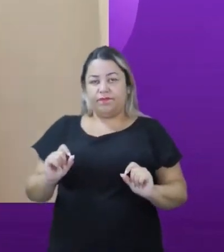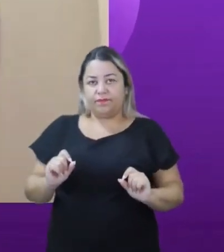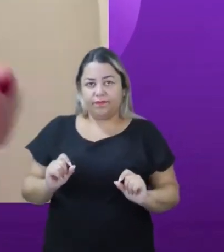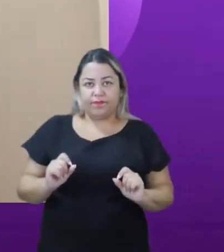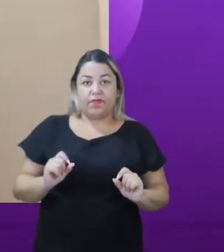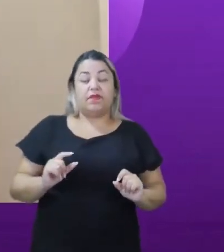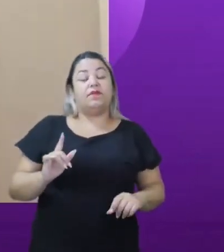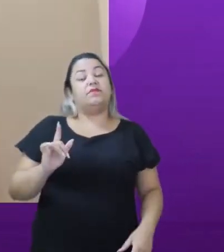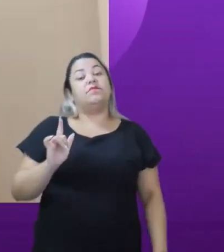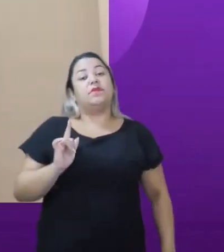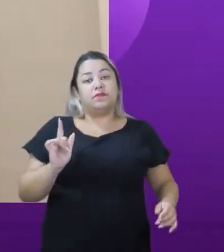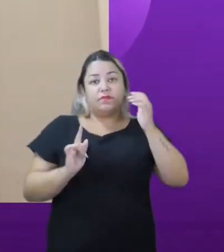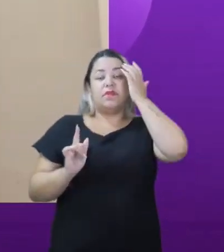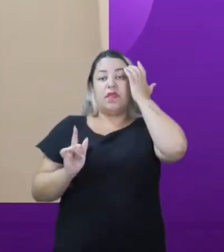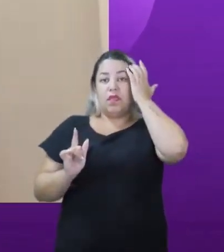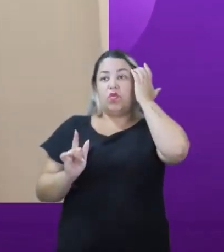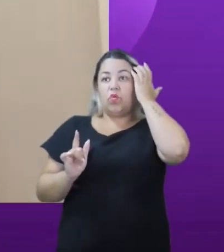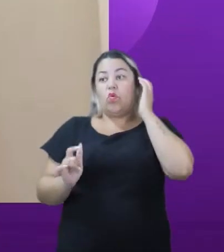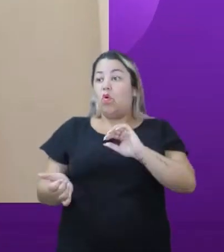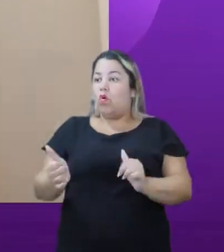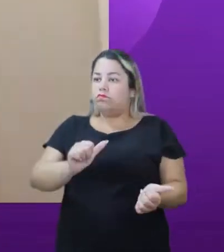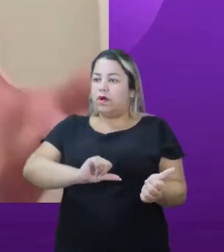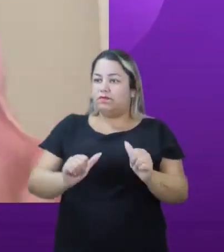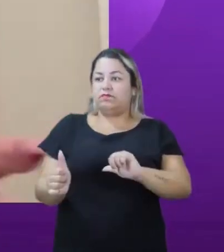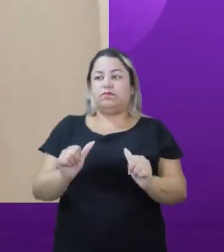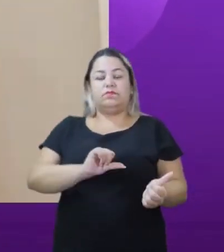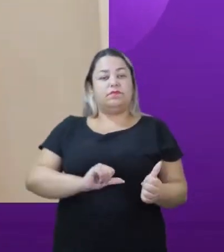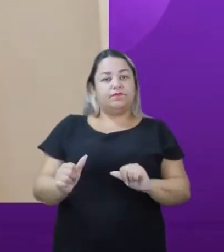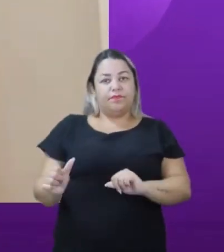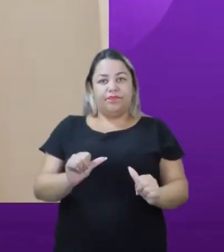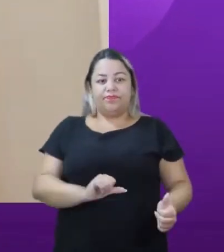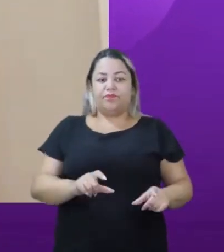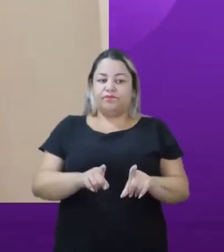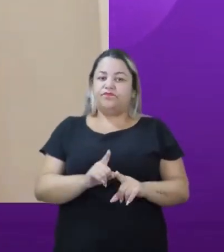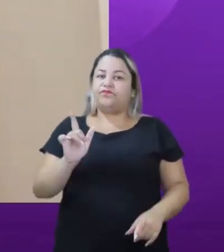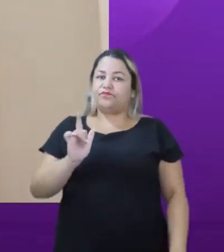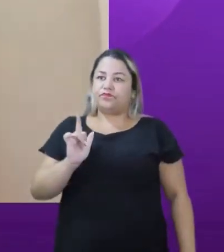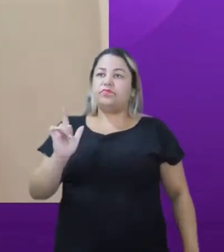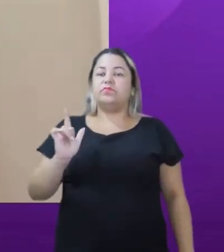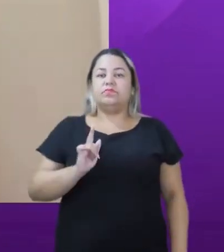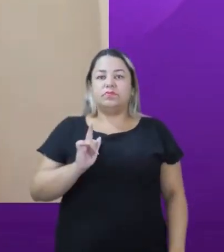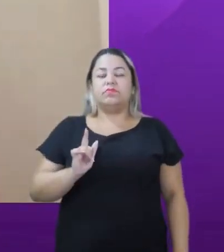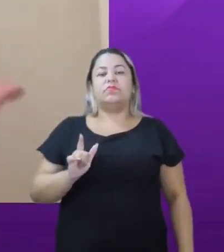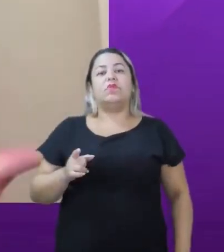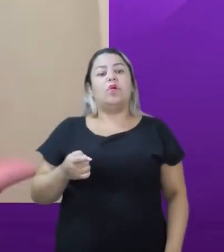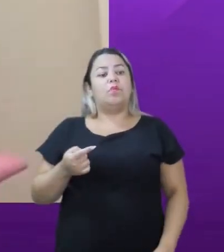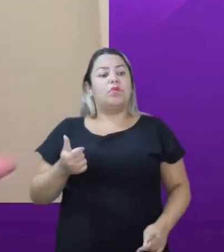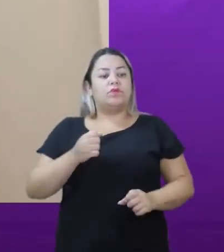E há também uma avaliação que o campo da esquerda tem tido pouca capacidade